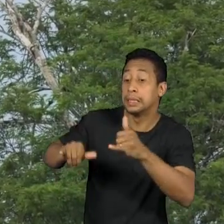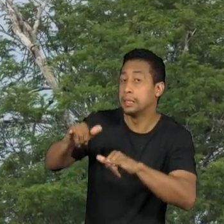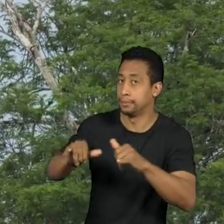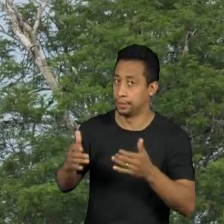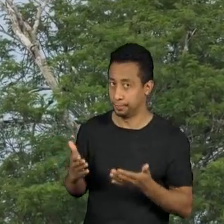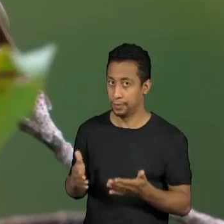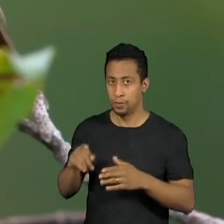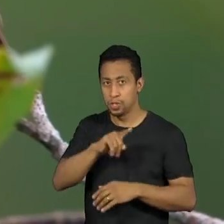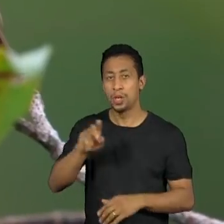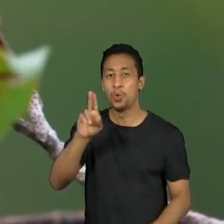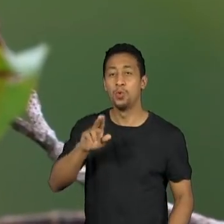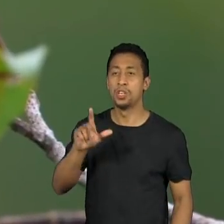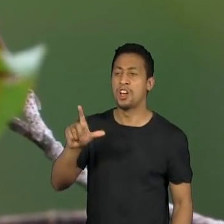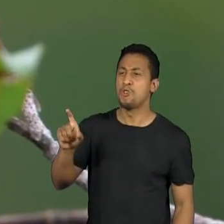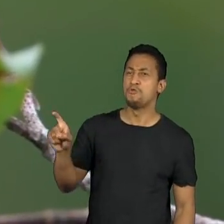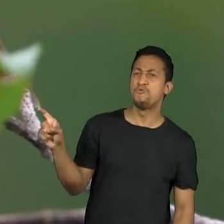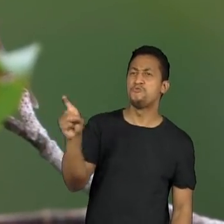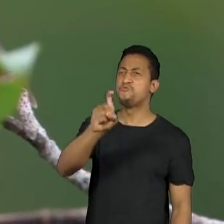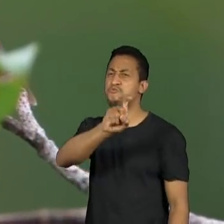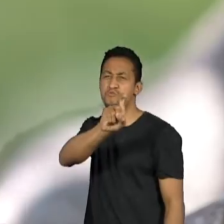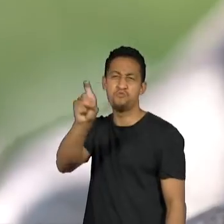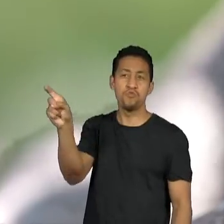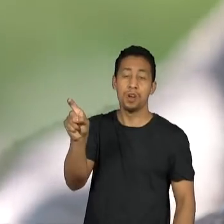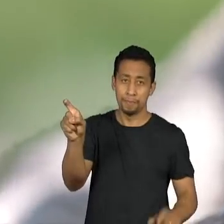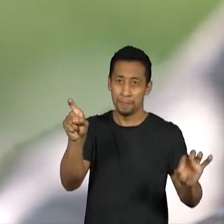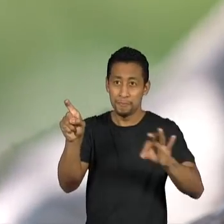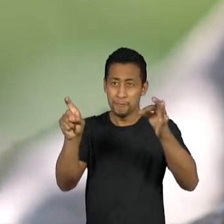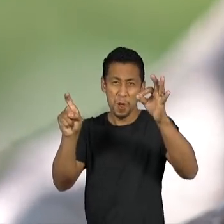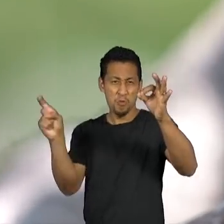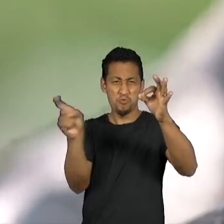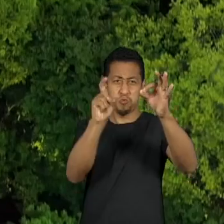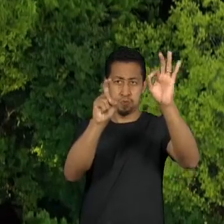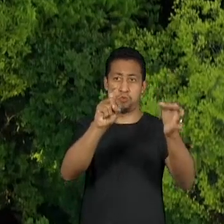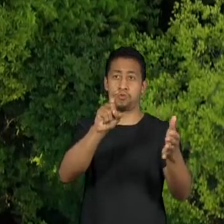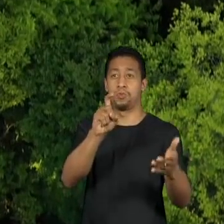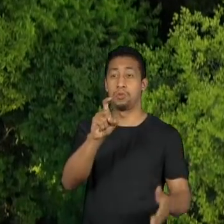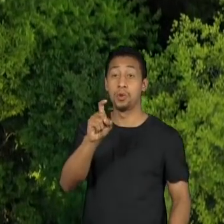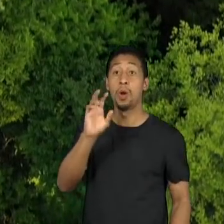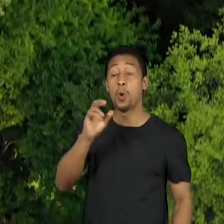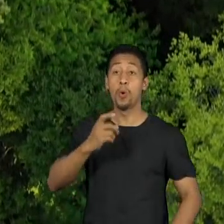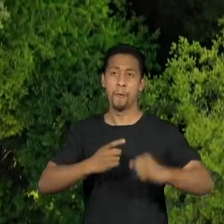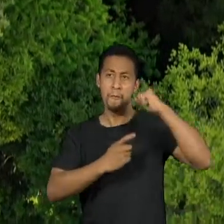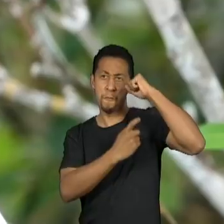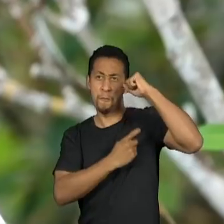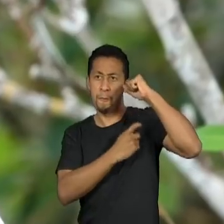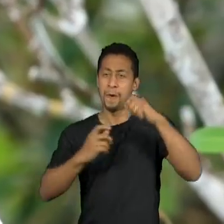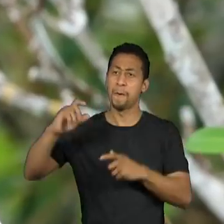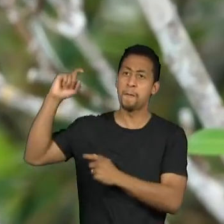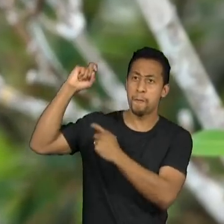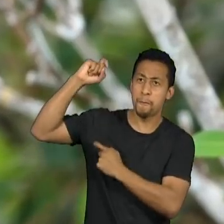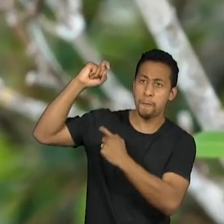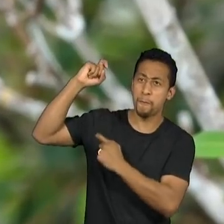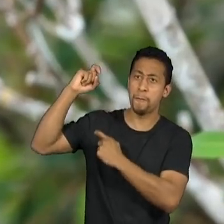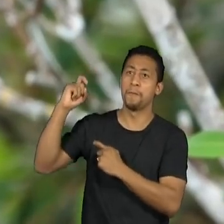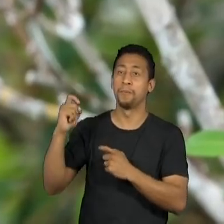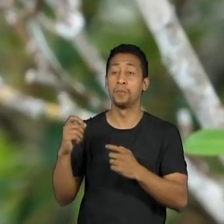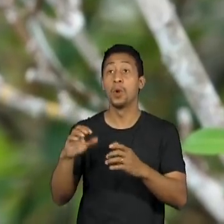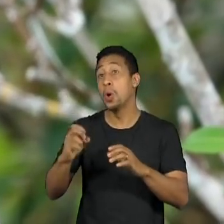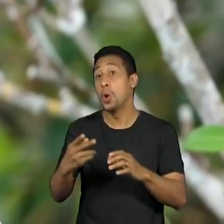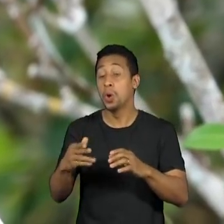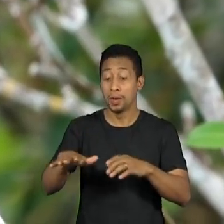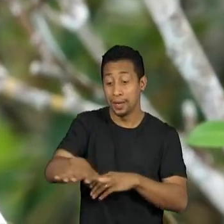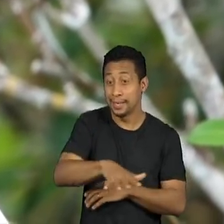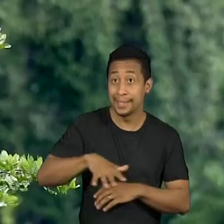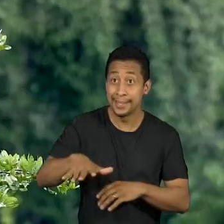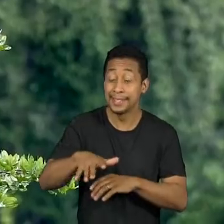um inseticida, que você usa um repelente, que você joga alguma química no jardim ou